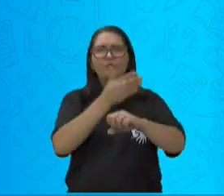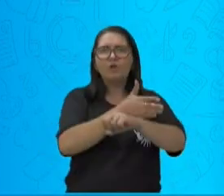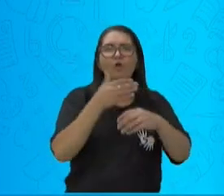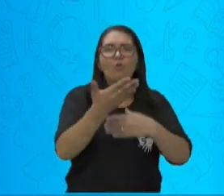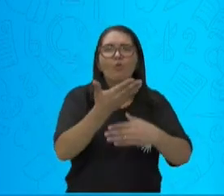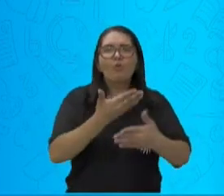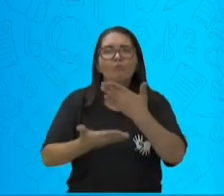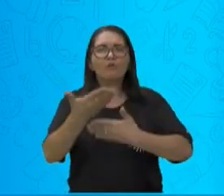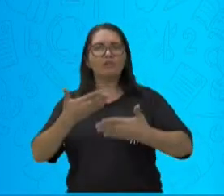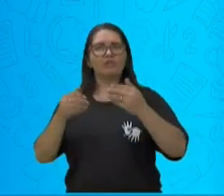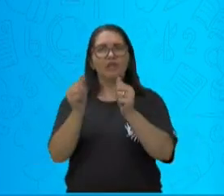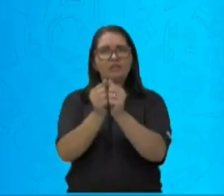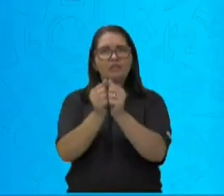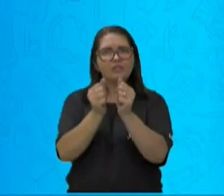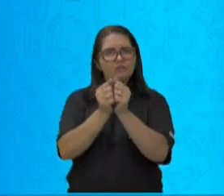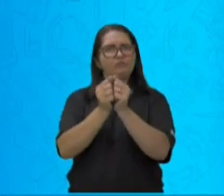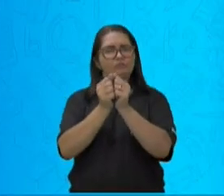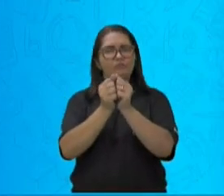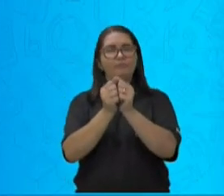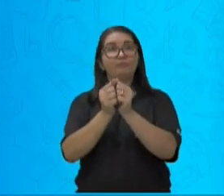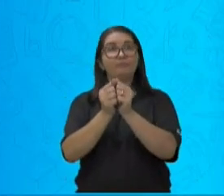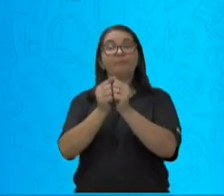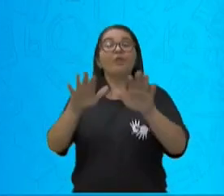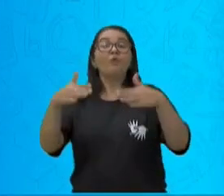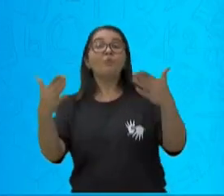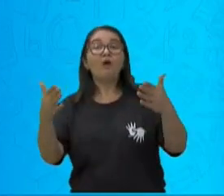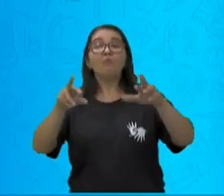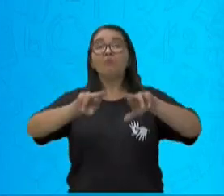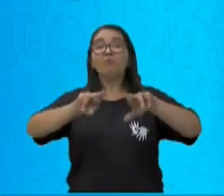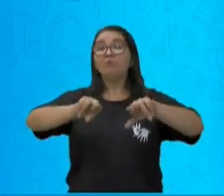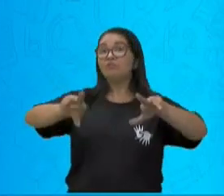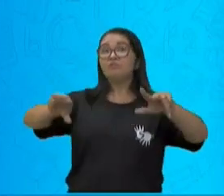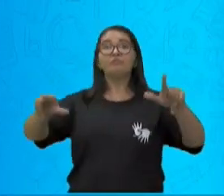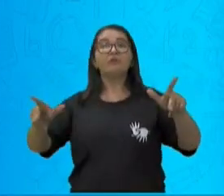Qual a diferença entre estatuto e regulamento?